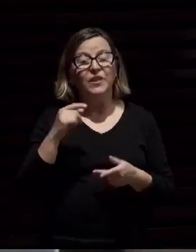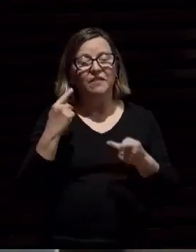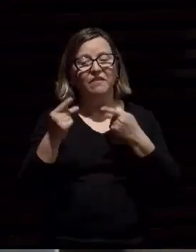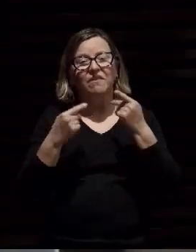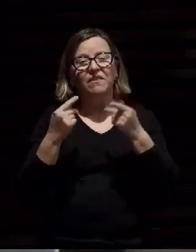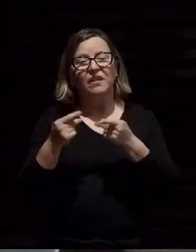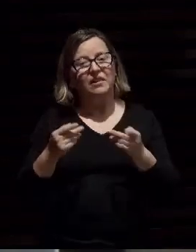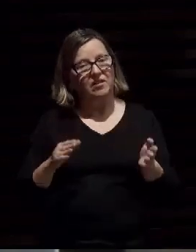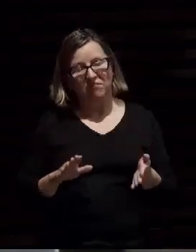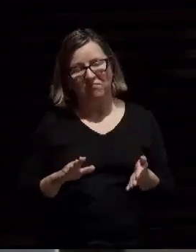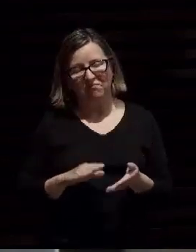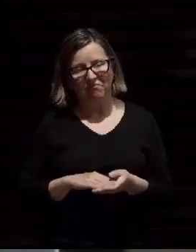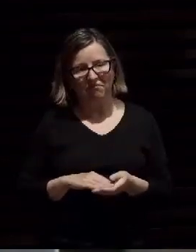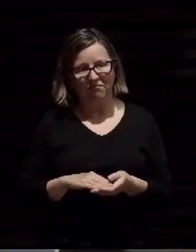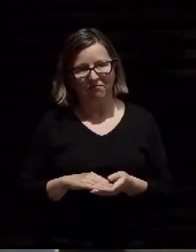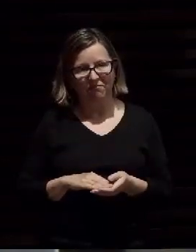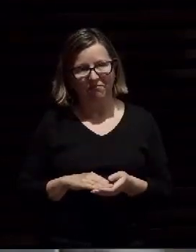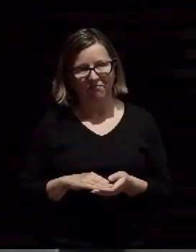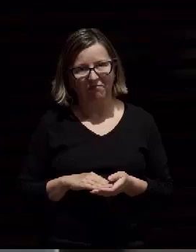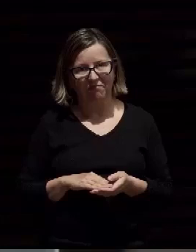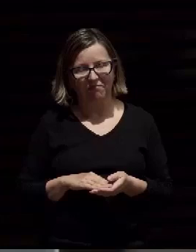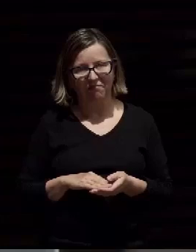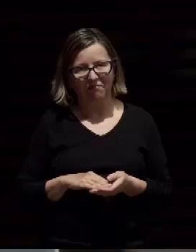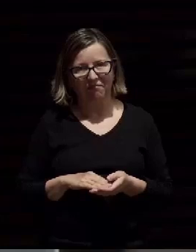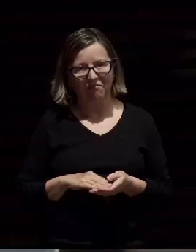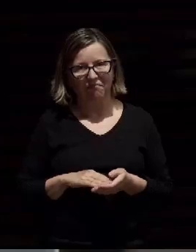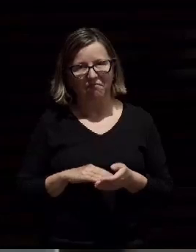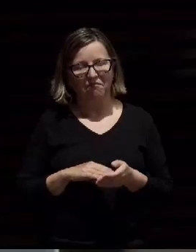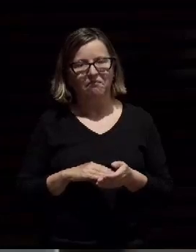Dando a ênfase no seu ponto de vista.